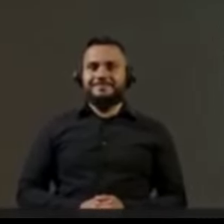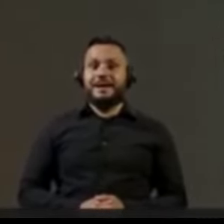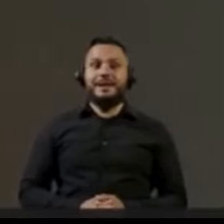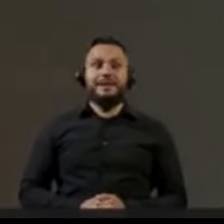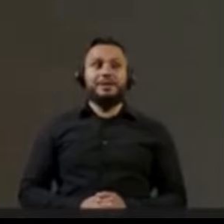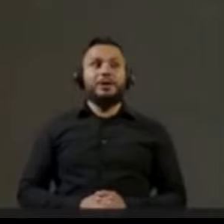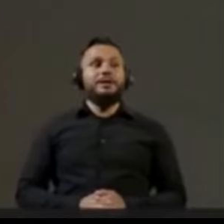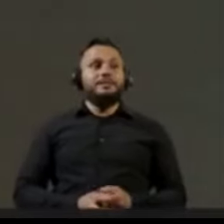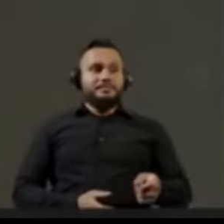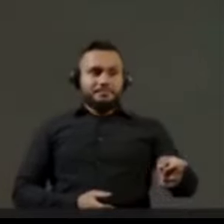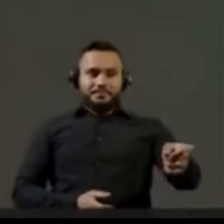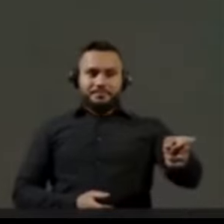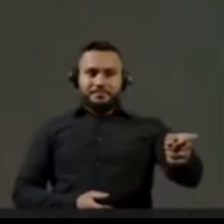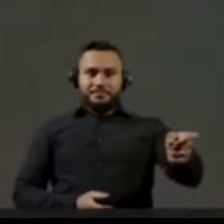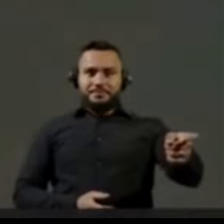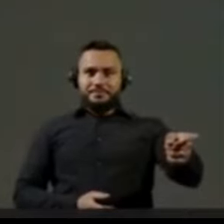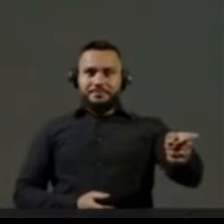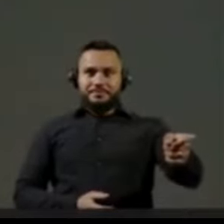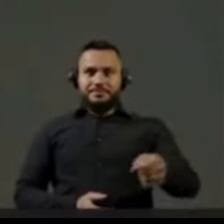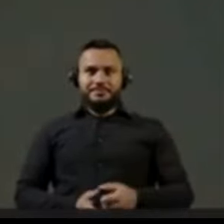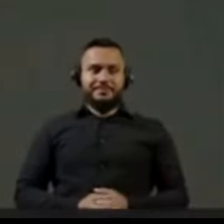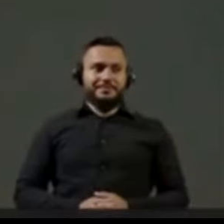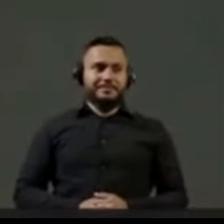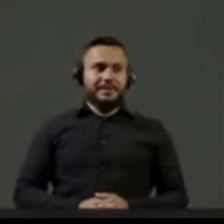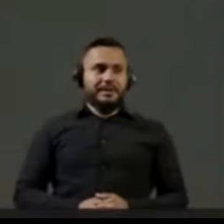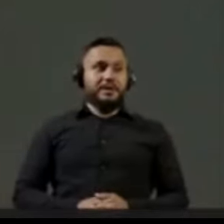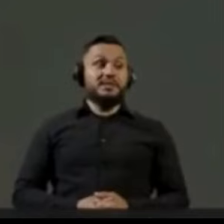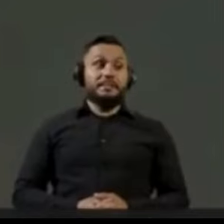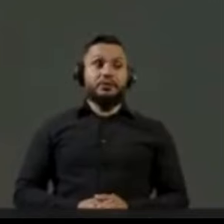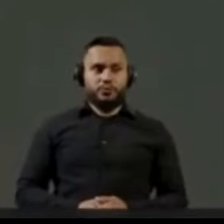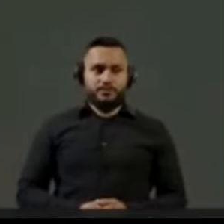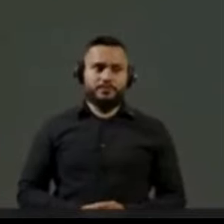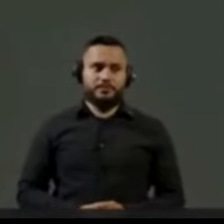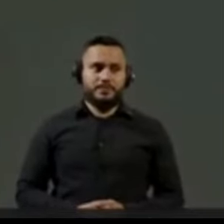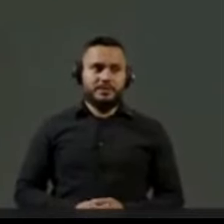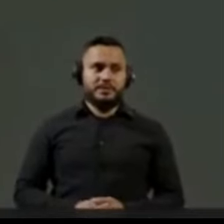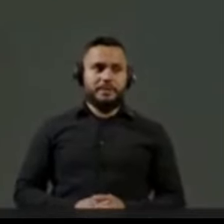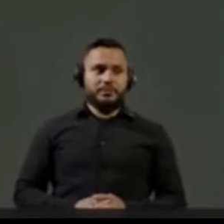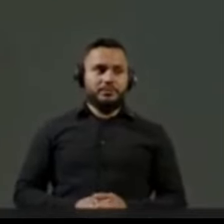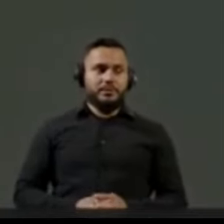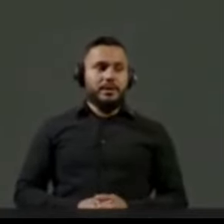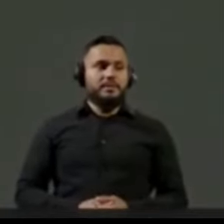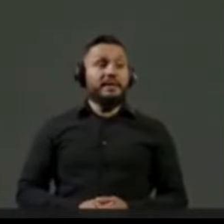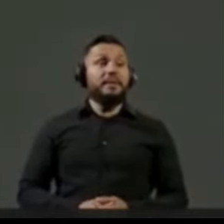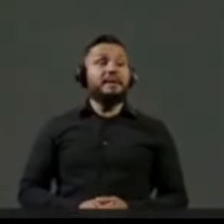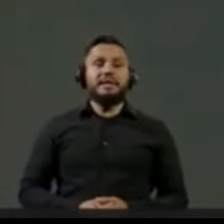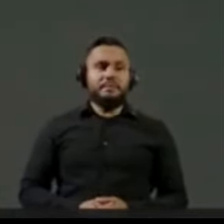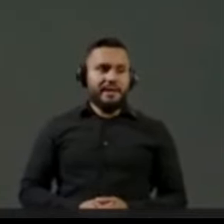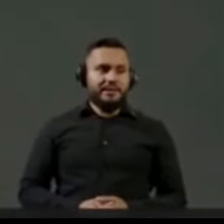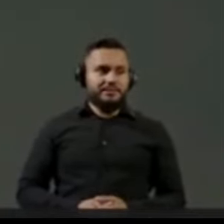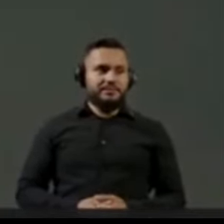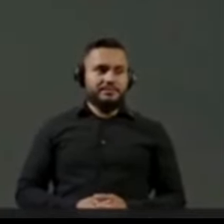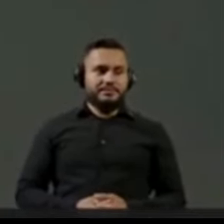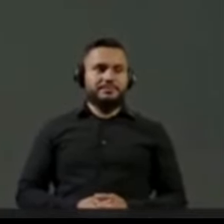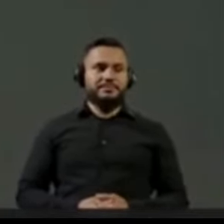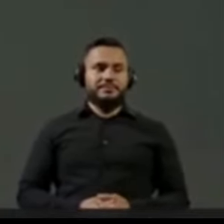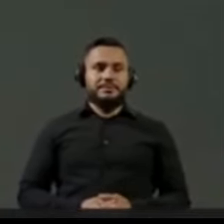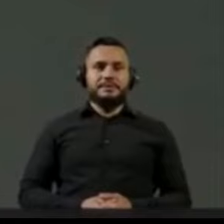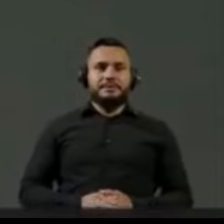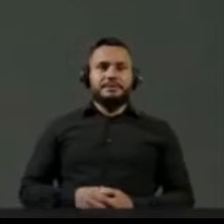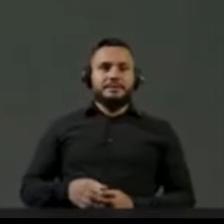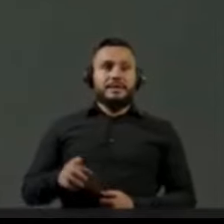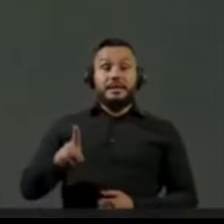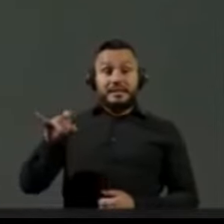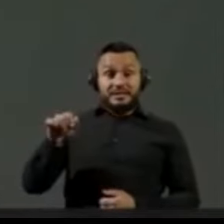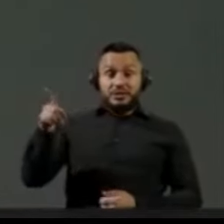Quando nós percebemos essa manobra, nós evitamos votar naquele dia, porque, infelizmente, deputados que eram nossos parceiros do